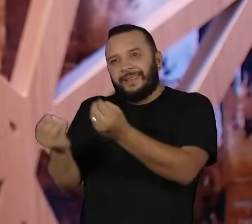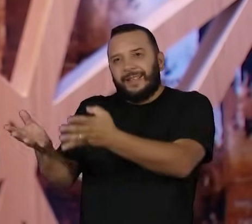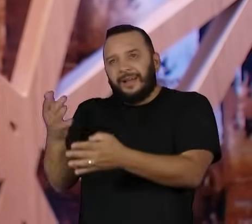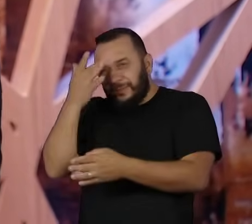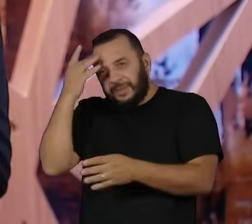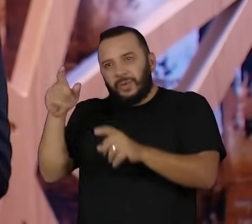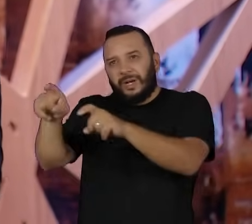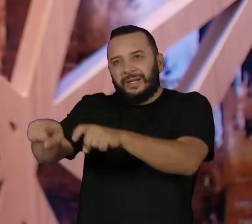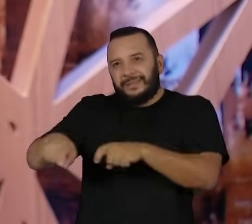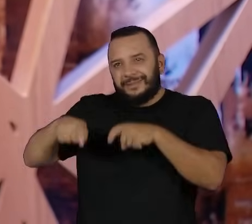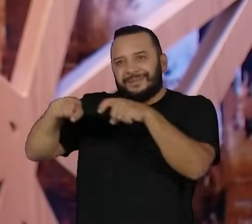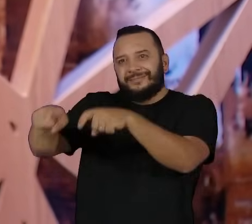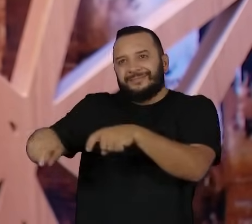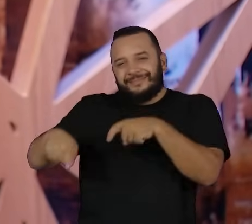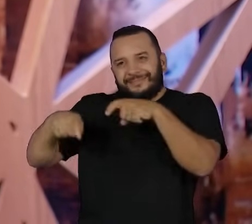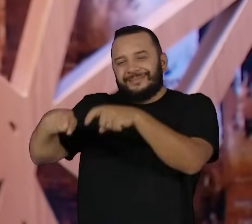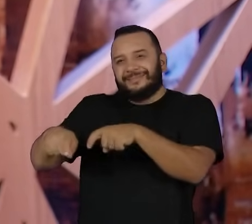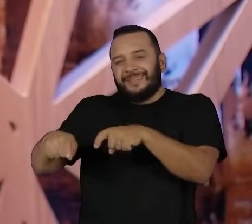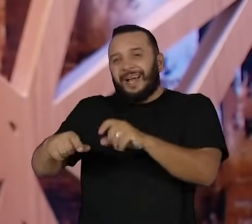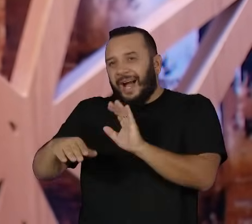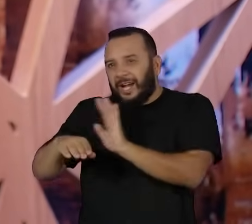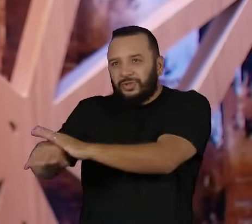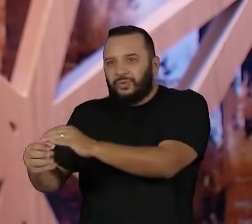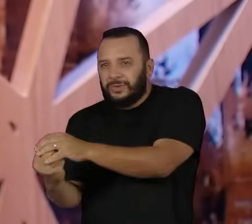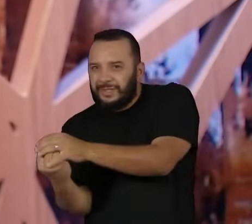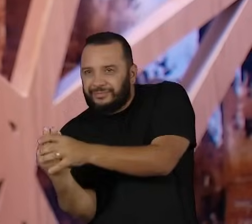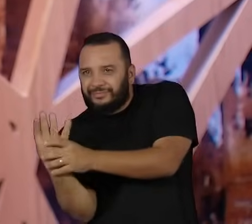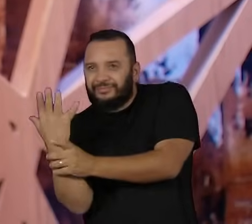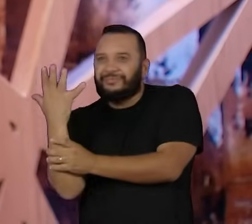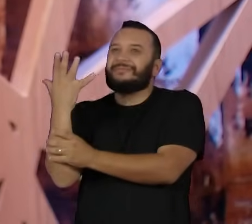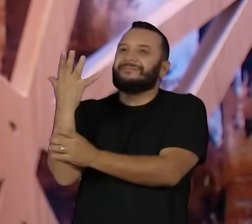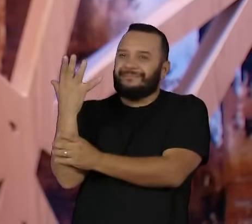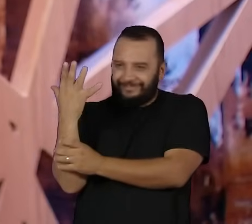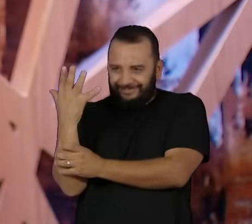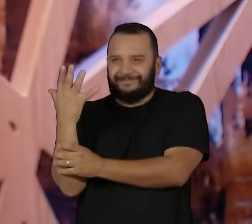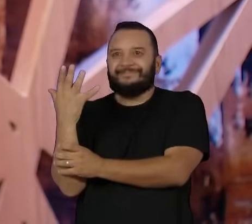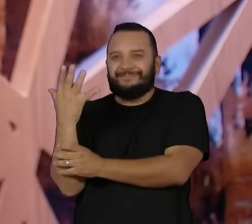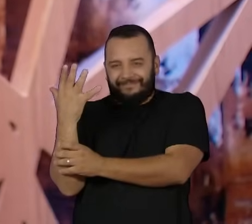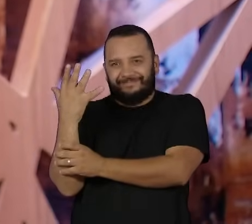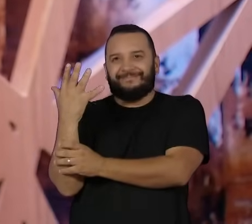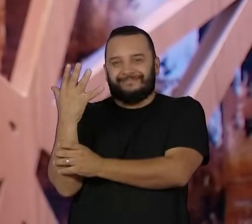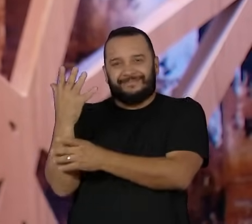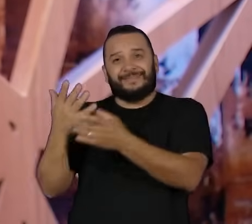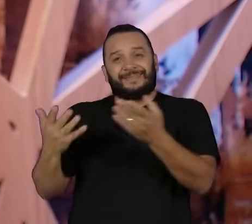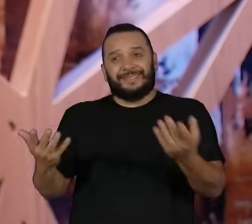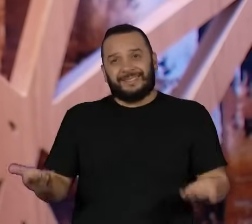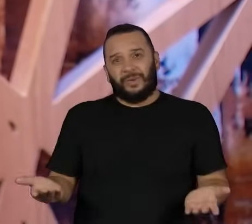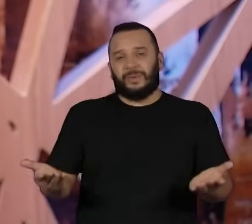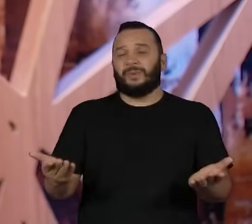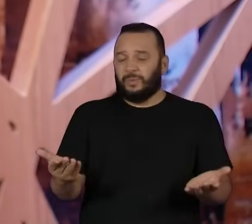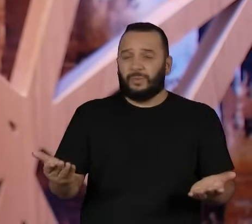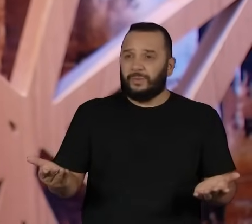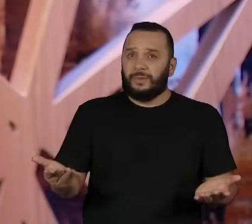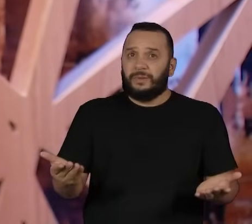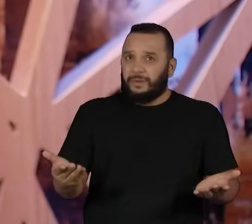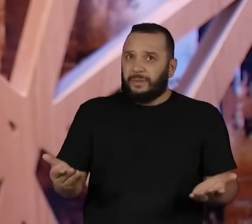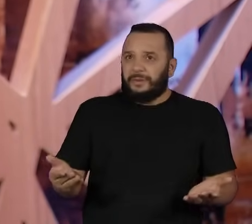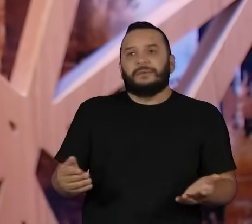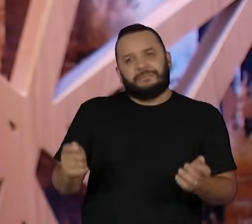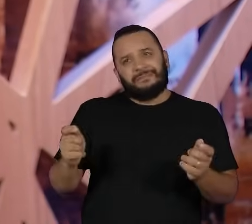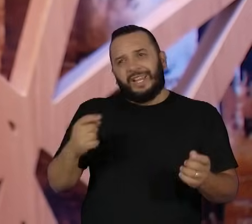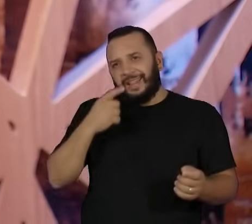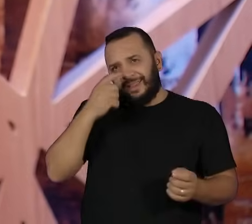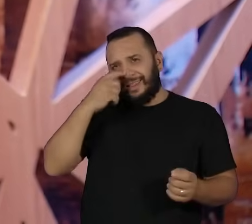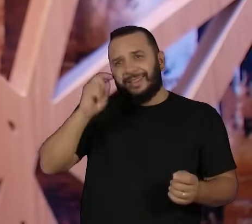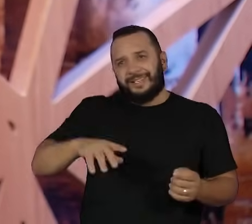comunitárias que agregavam pessoas em situação de rua, né? Então você fecha toda a cadeia, né? E o lixo zero prega